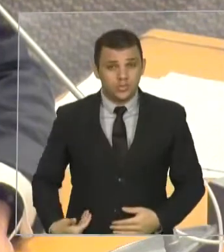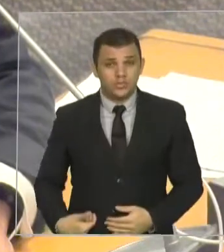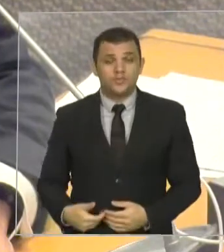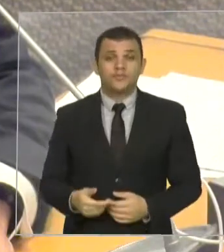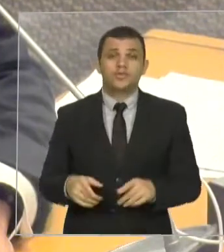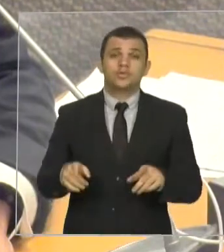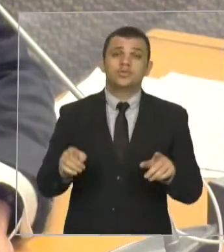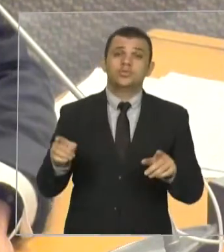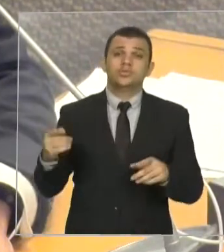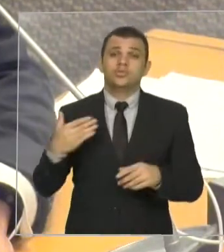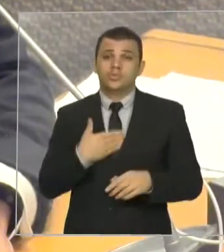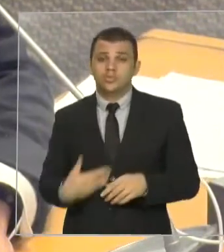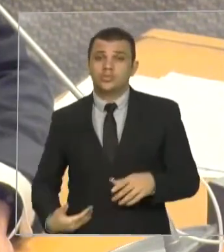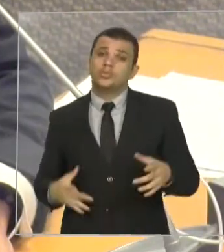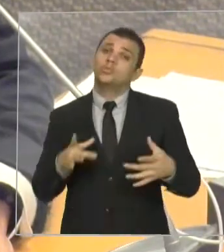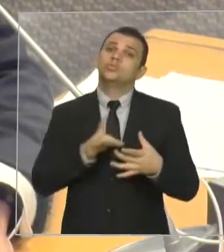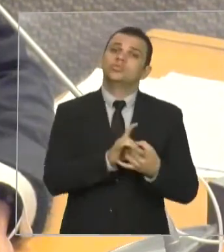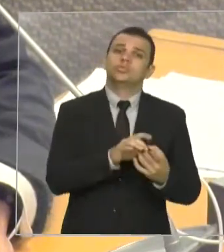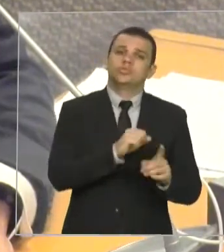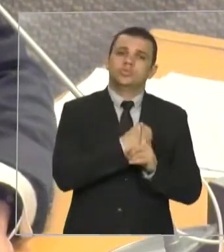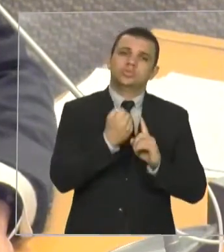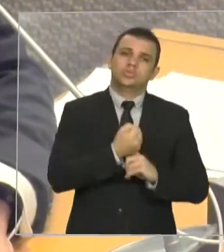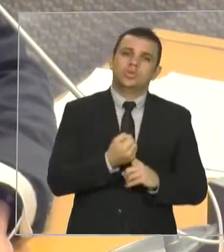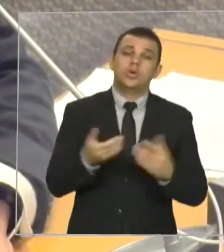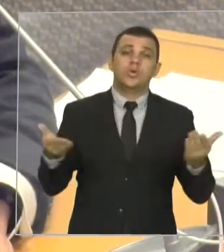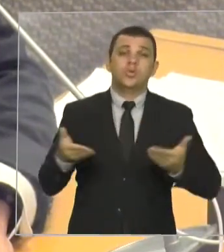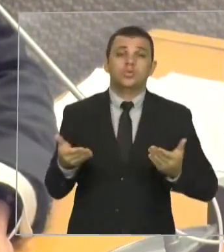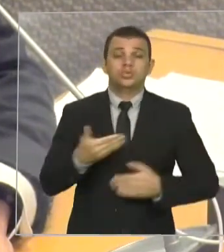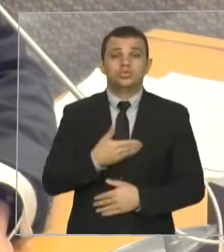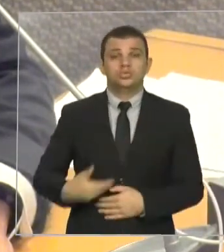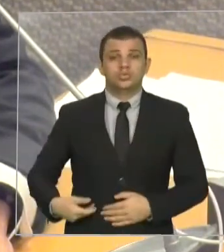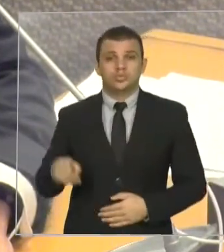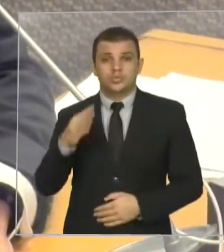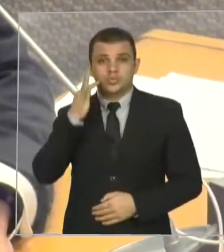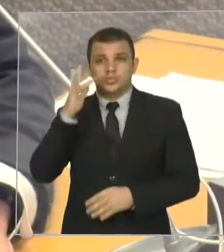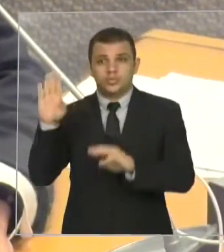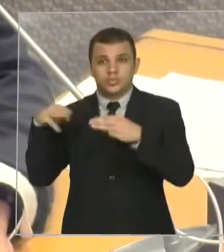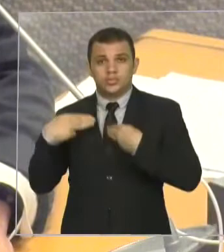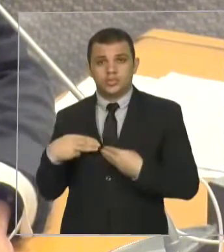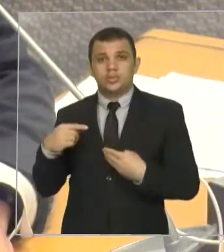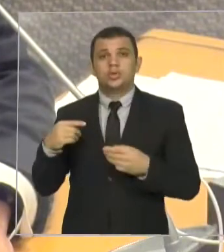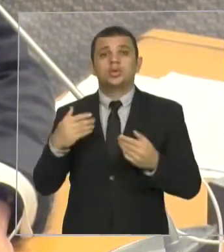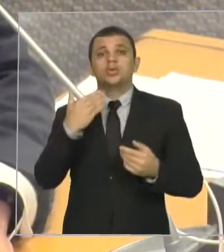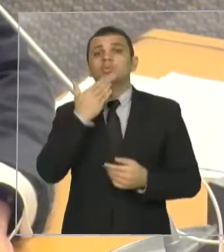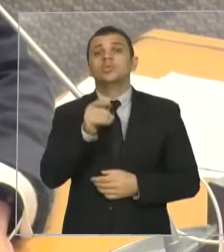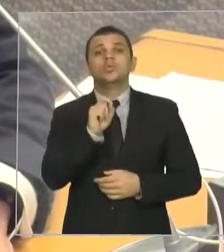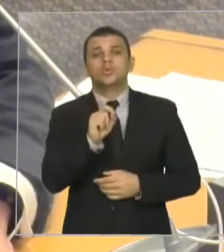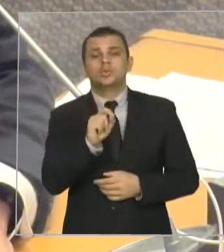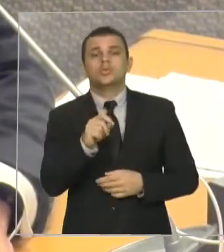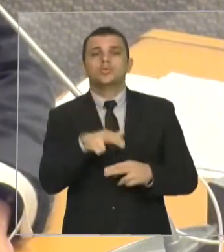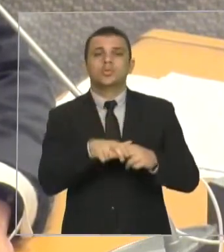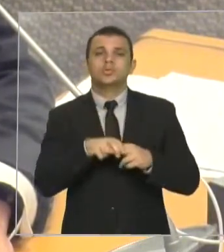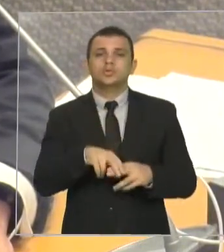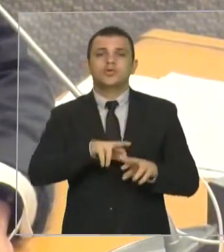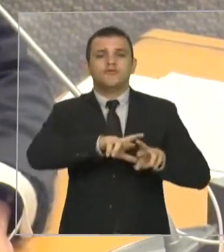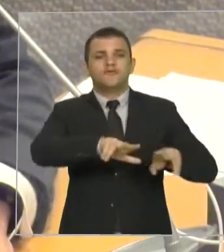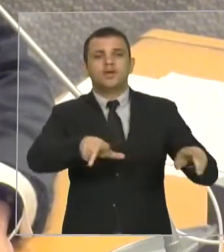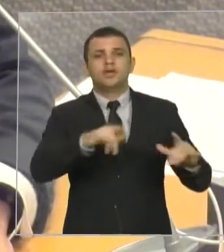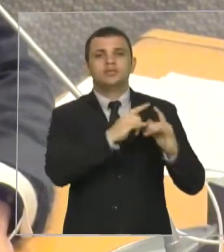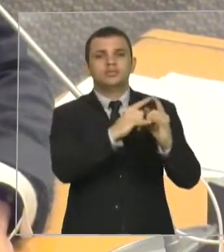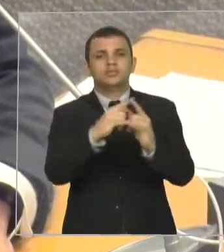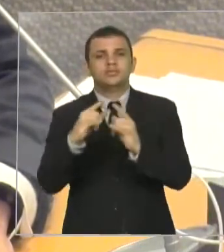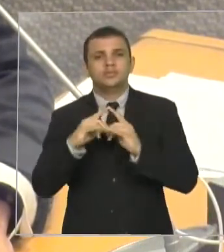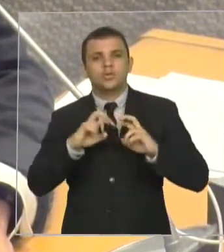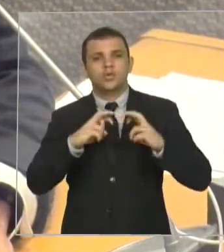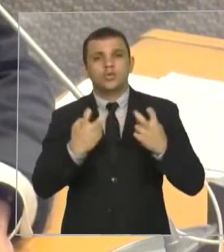governador Flávio Dino faz agora é trazer uma mensagem governamental para que a gente transforme esse objeto que já foi aprovado por todos esses conselhos